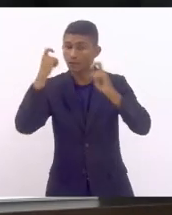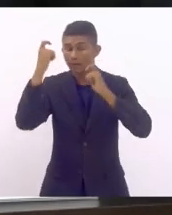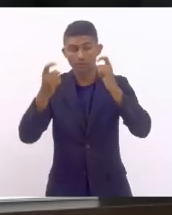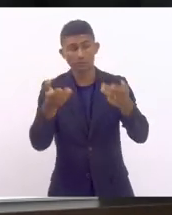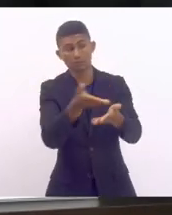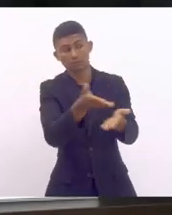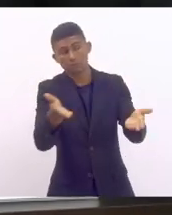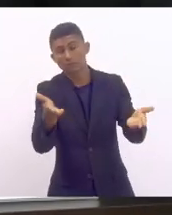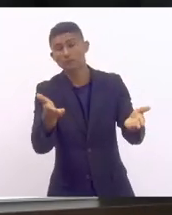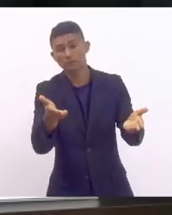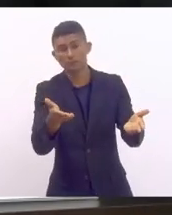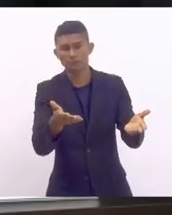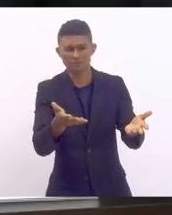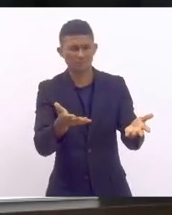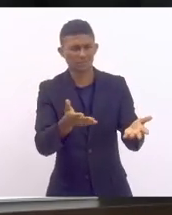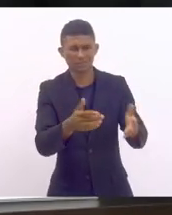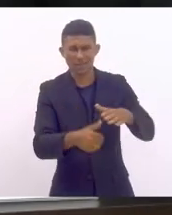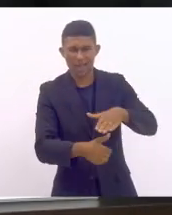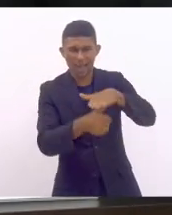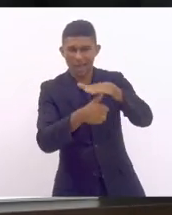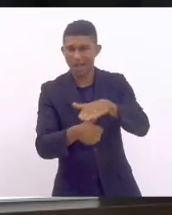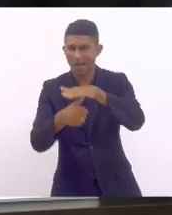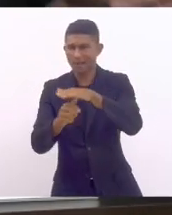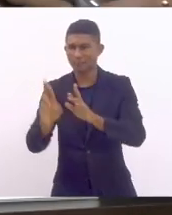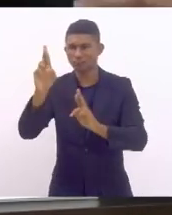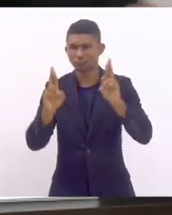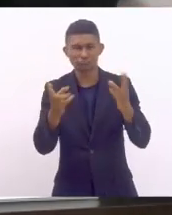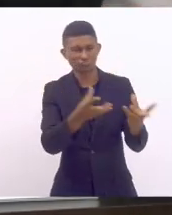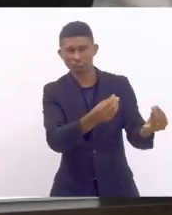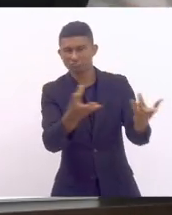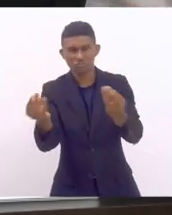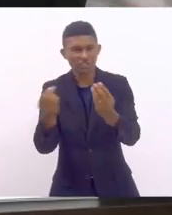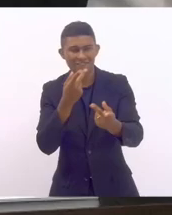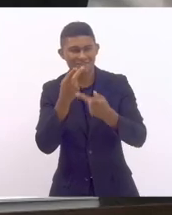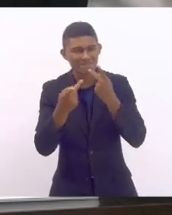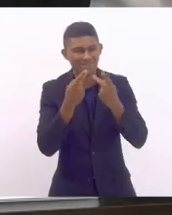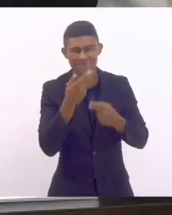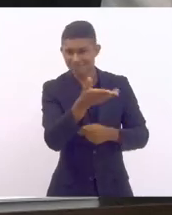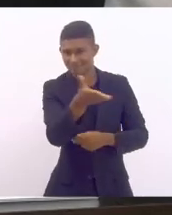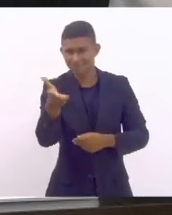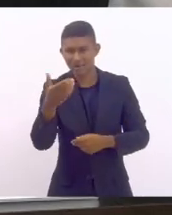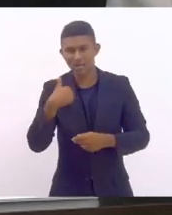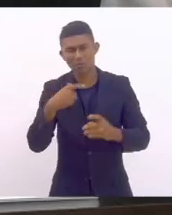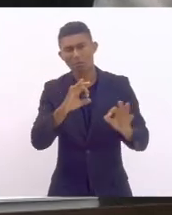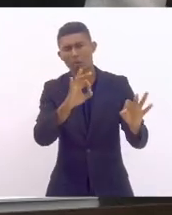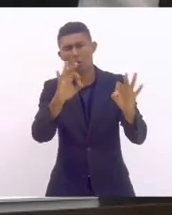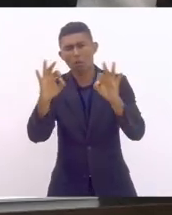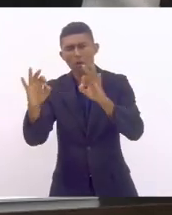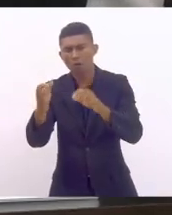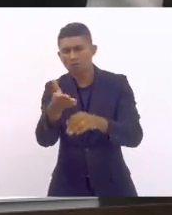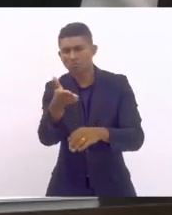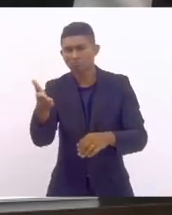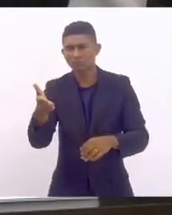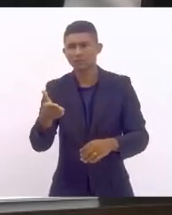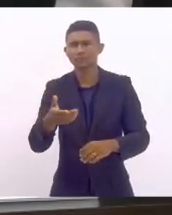nós conversamos frequentemente da criança de uma situação pontual